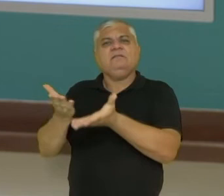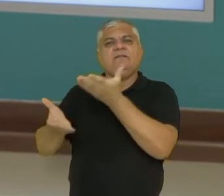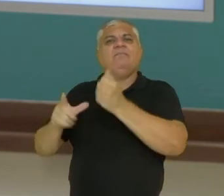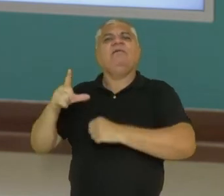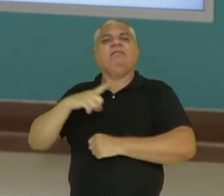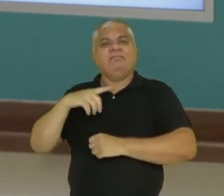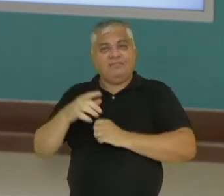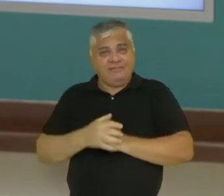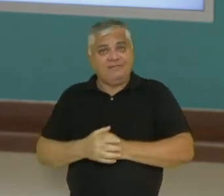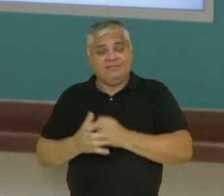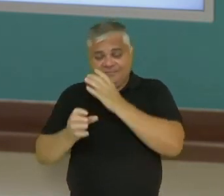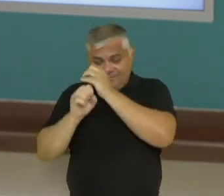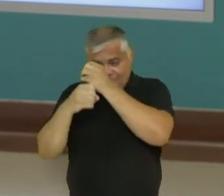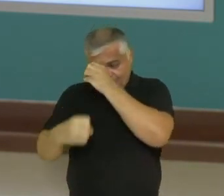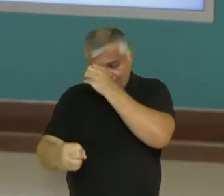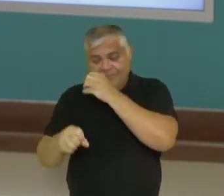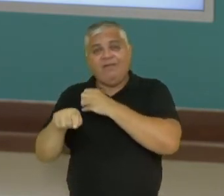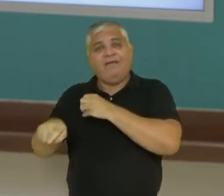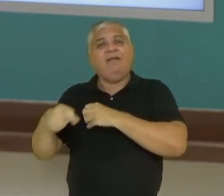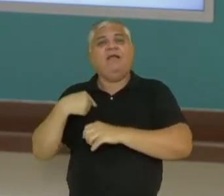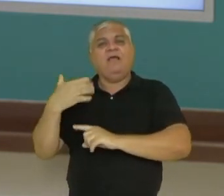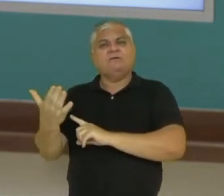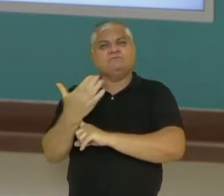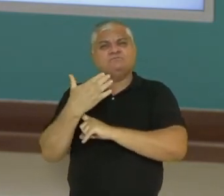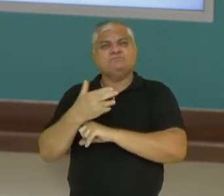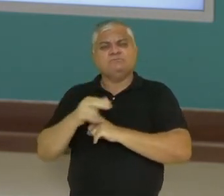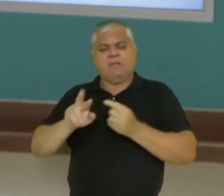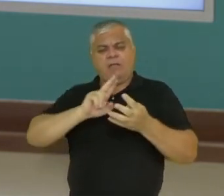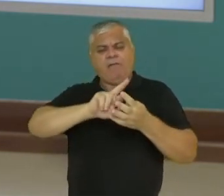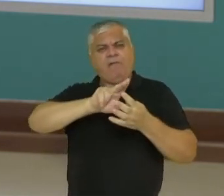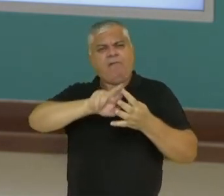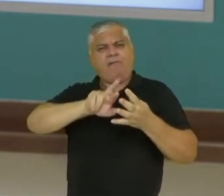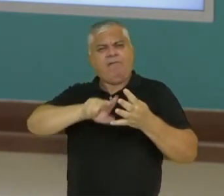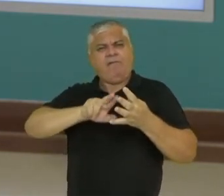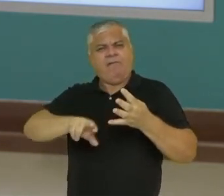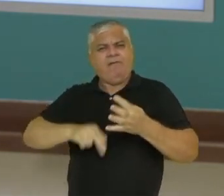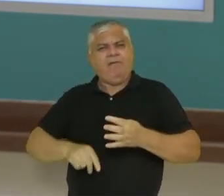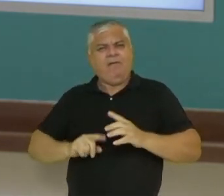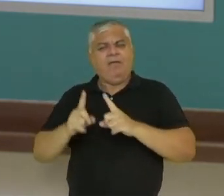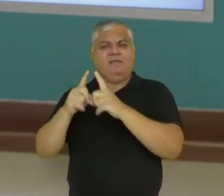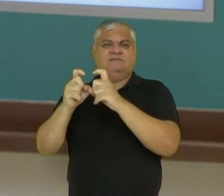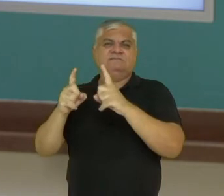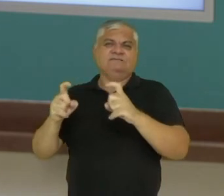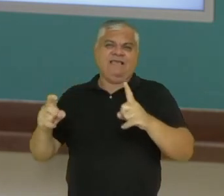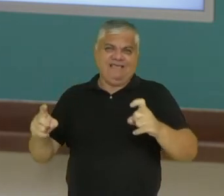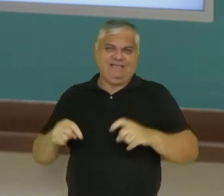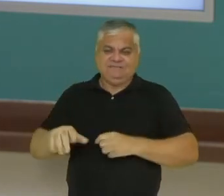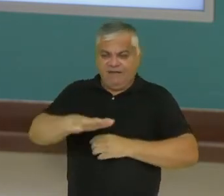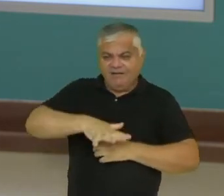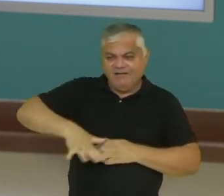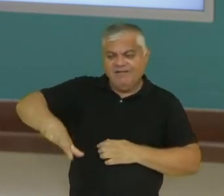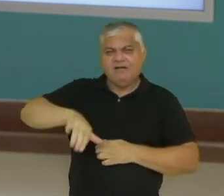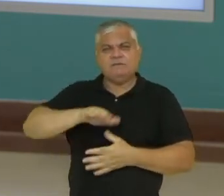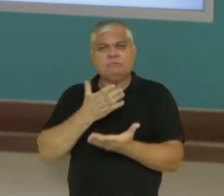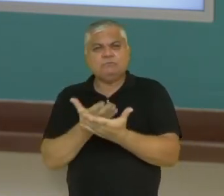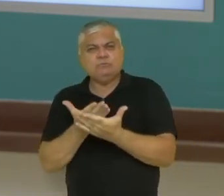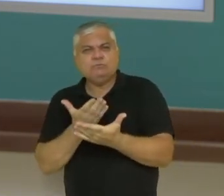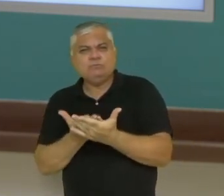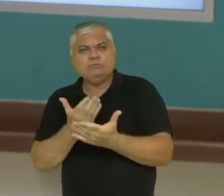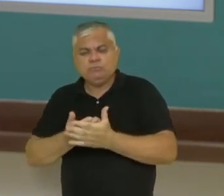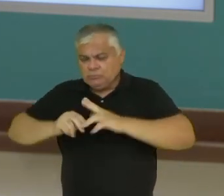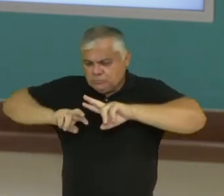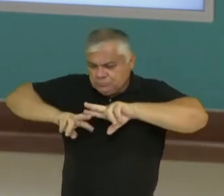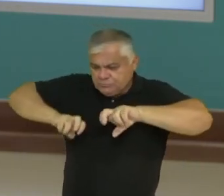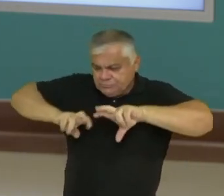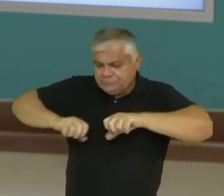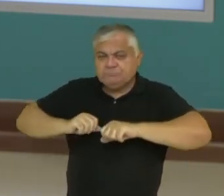microscópio óptico, ele auxilia em muitas questões científicas, em muitos estudos, para que avance,